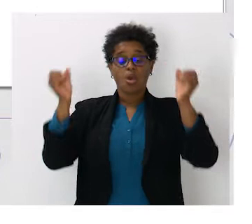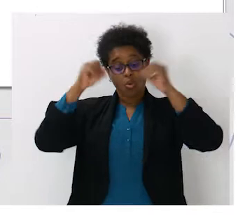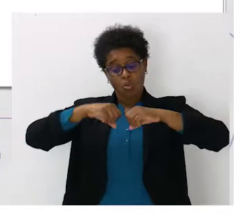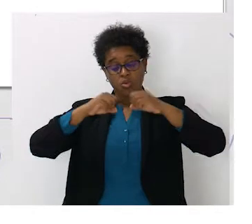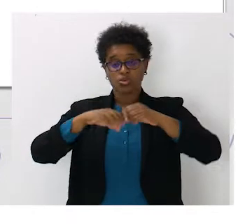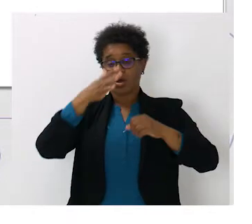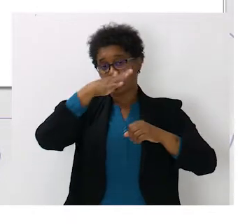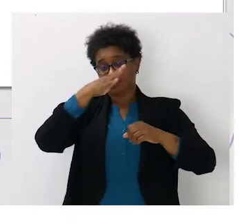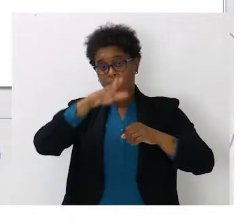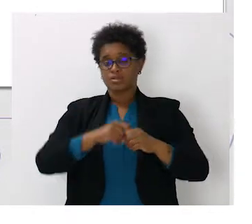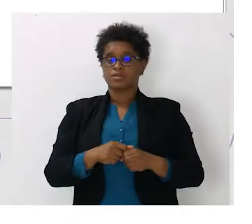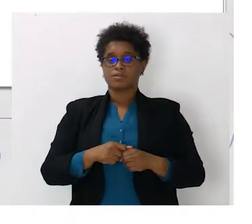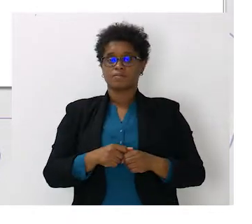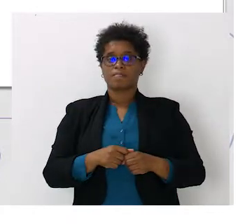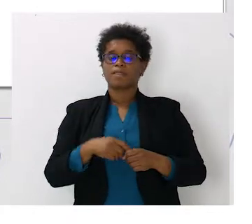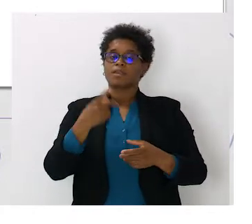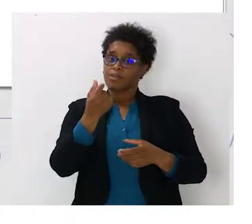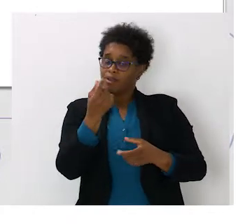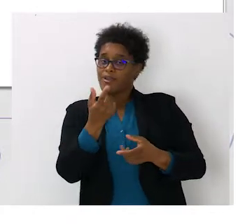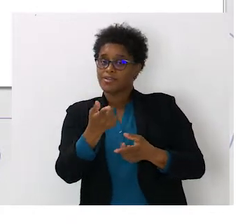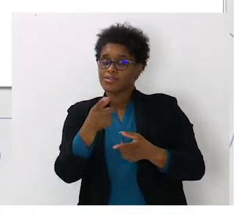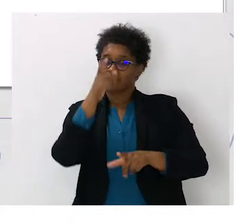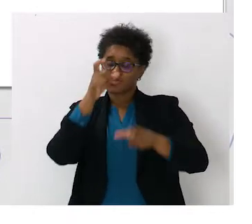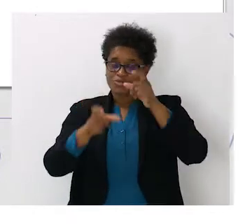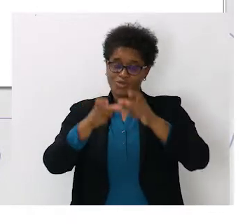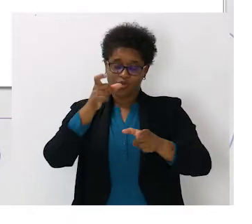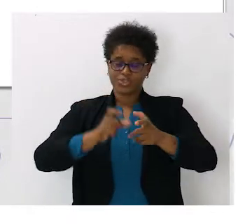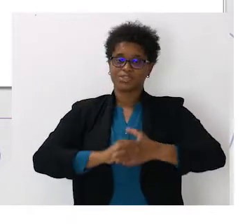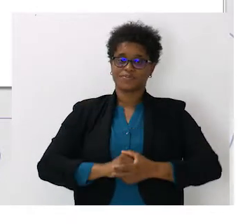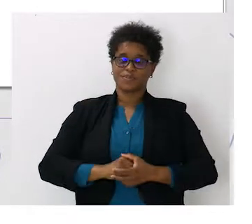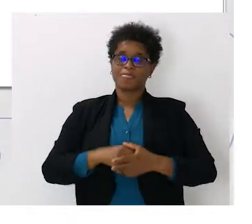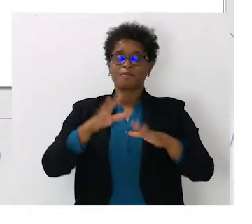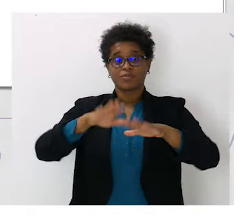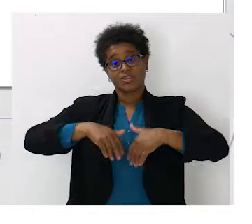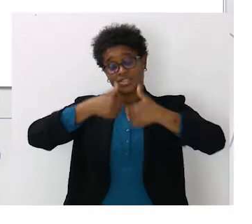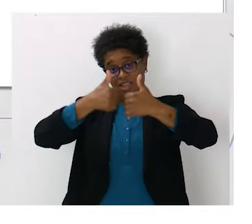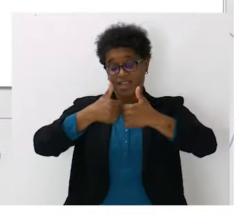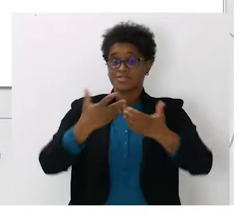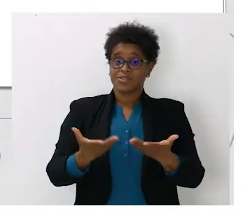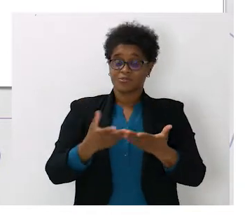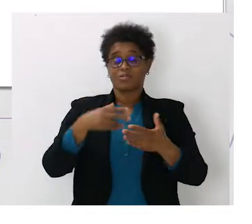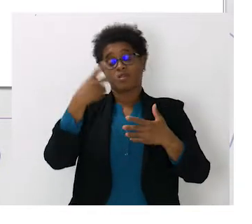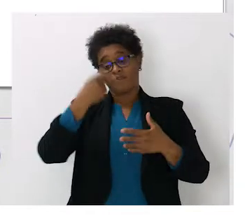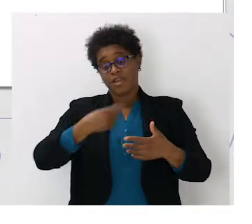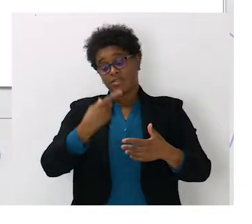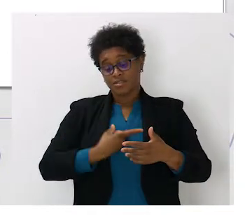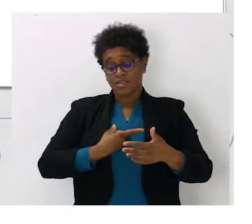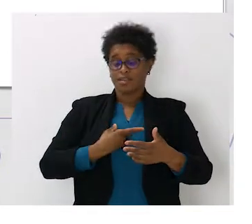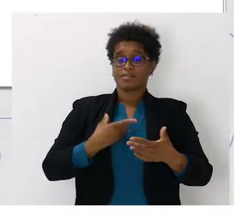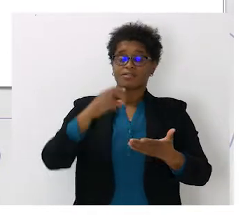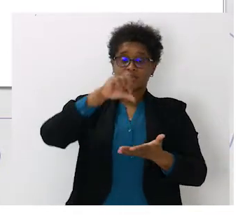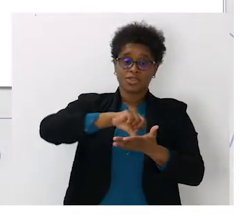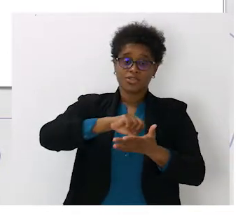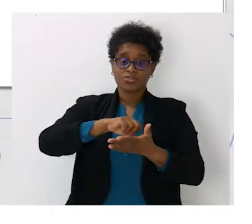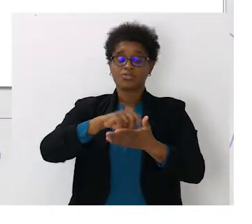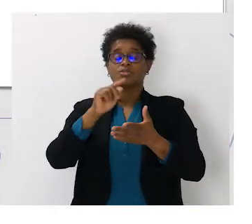de acordo com a atividade e a riqueza das pessoas. As cidades passaram a ser